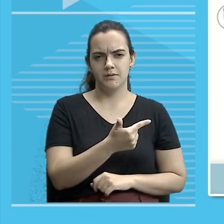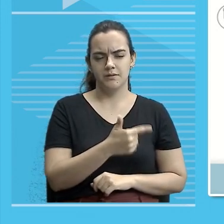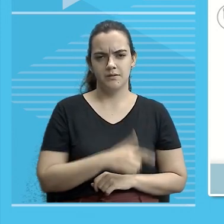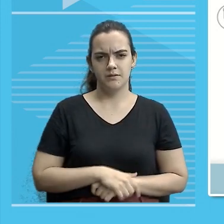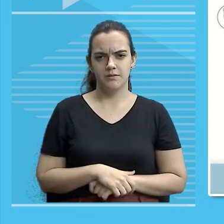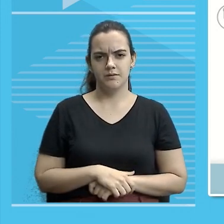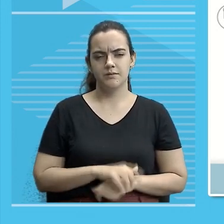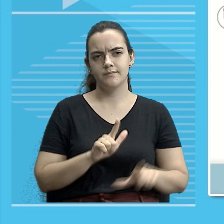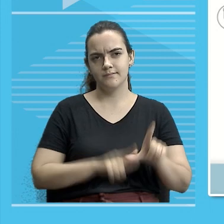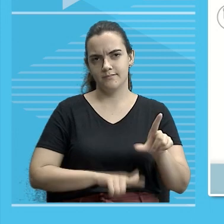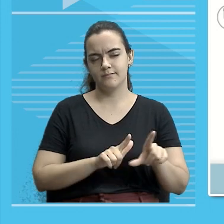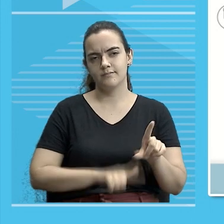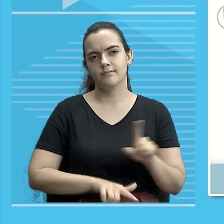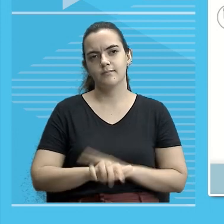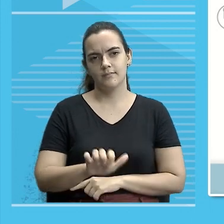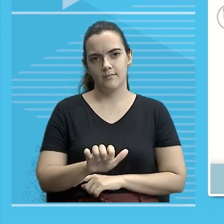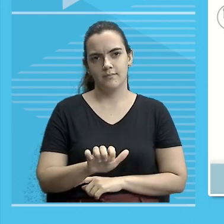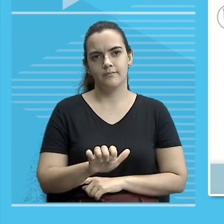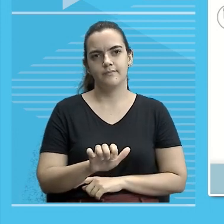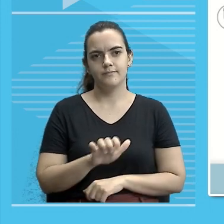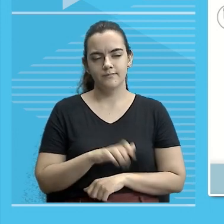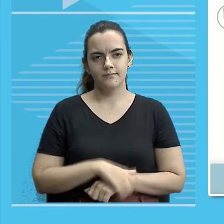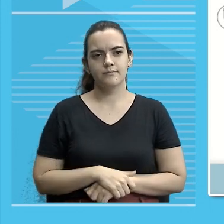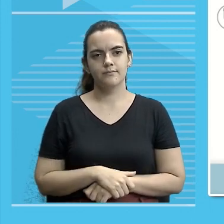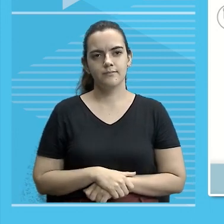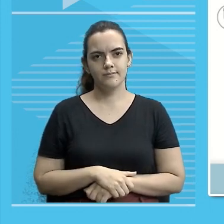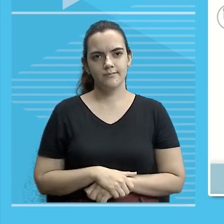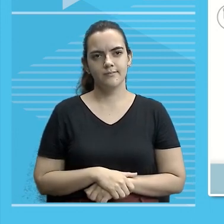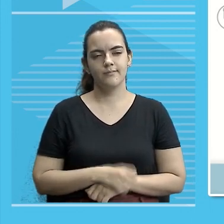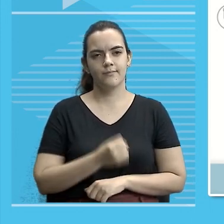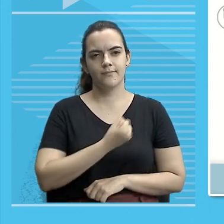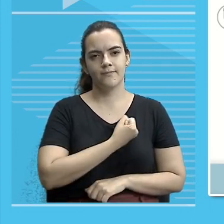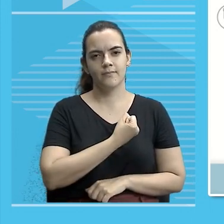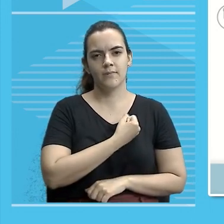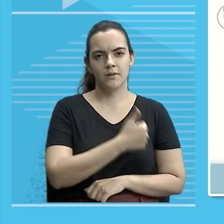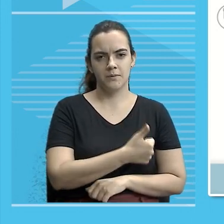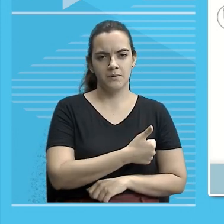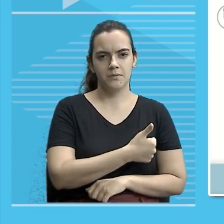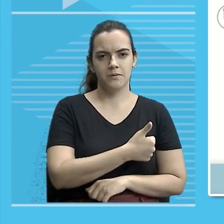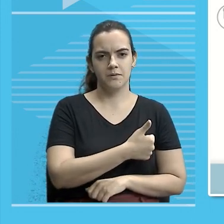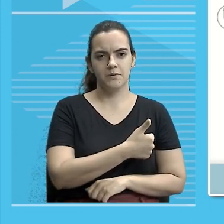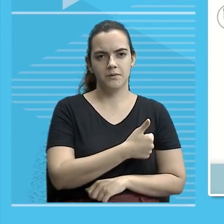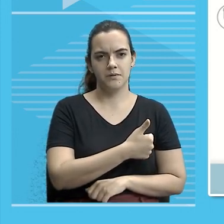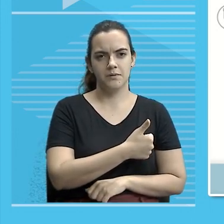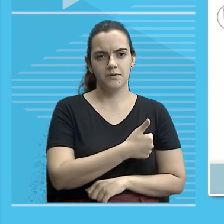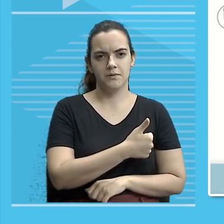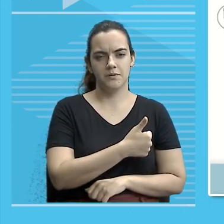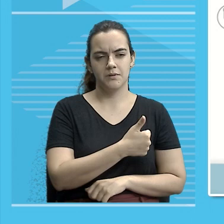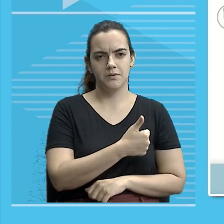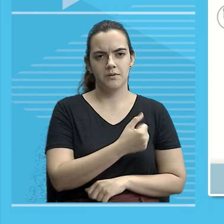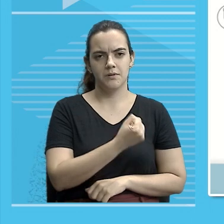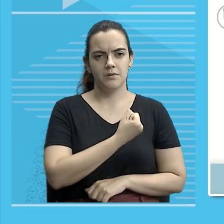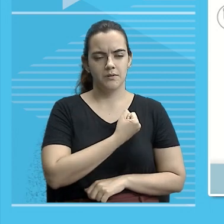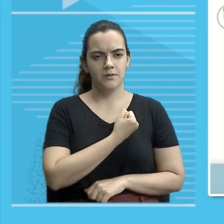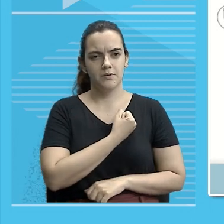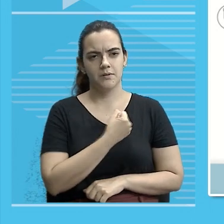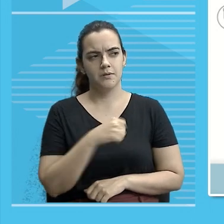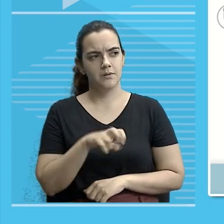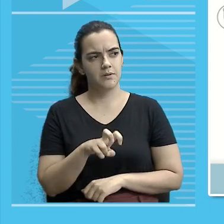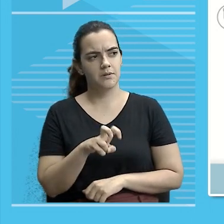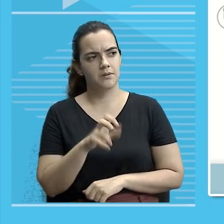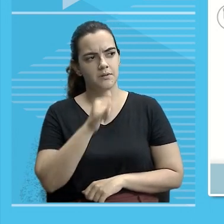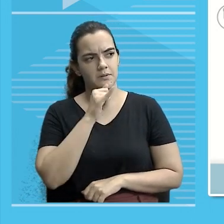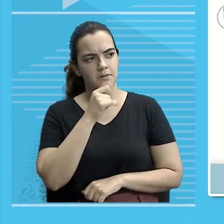só a letra e aqui é o número um número um número 5 e o número 1